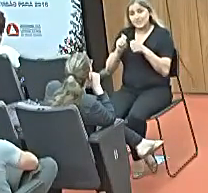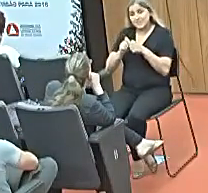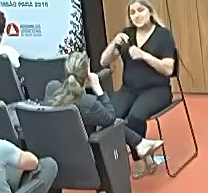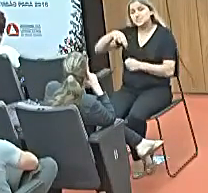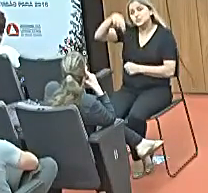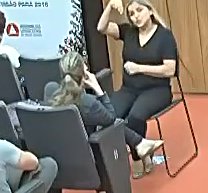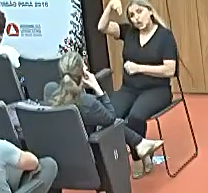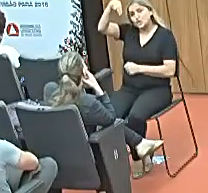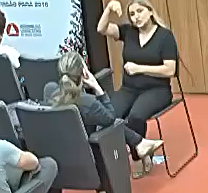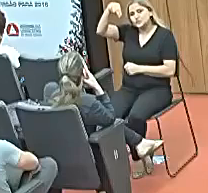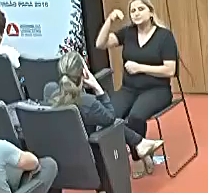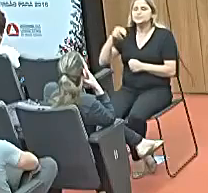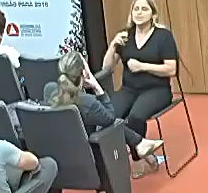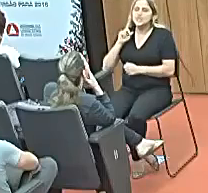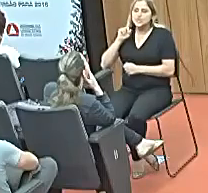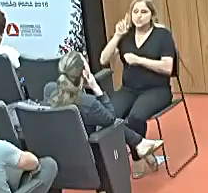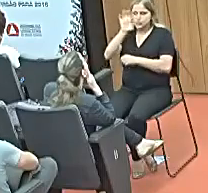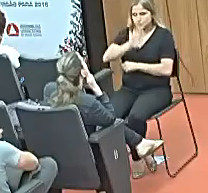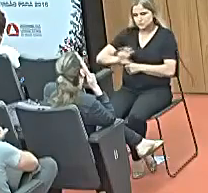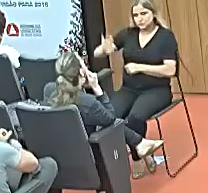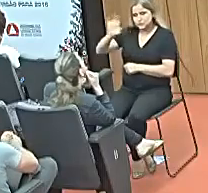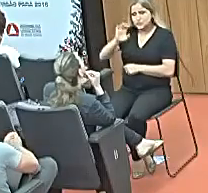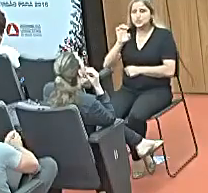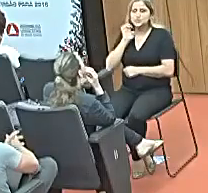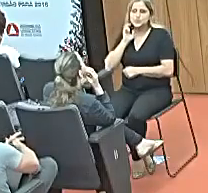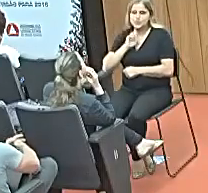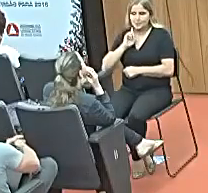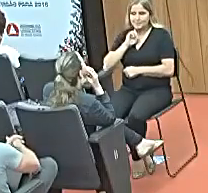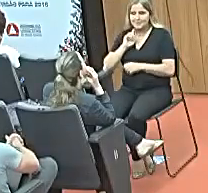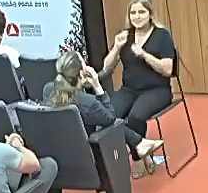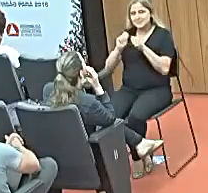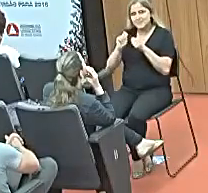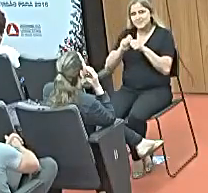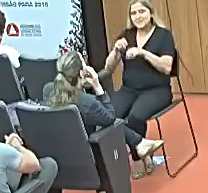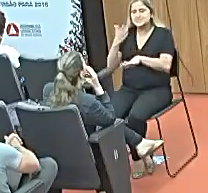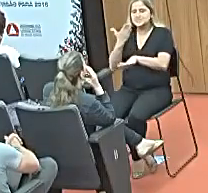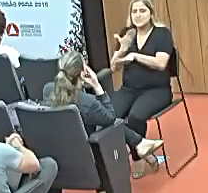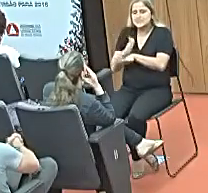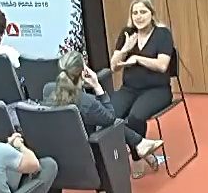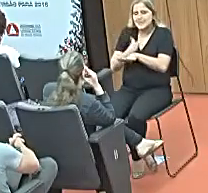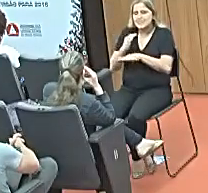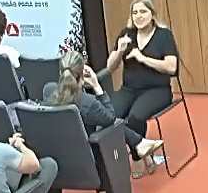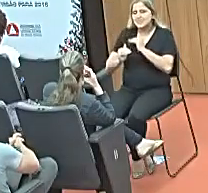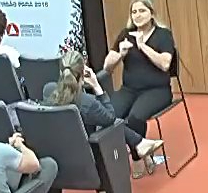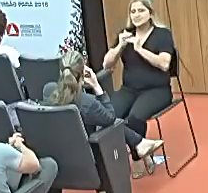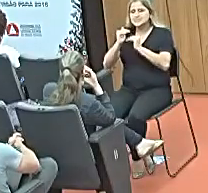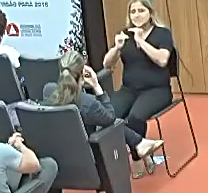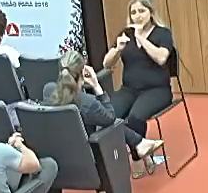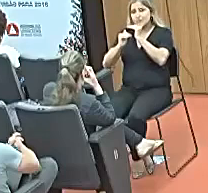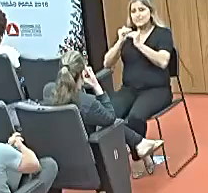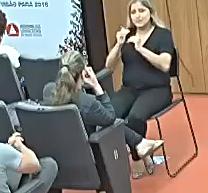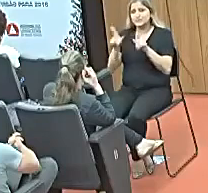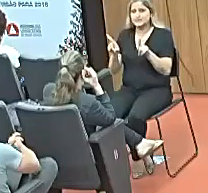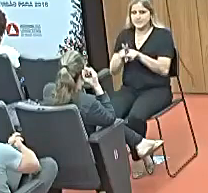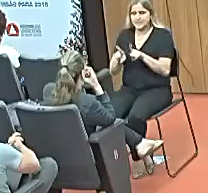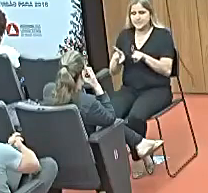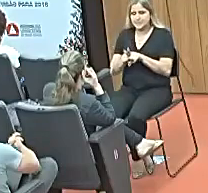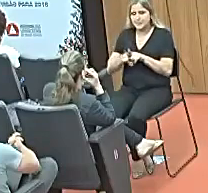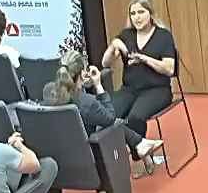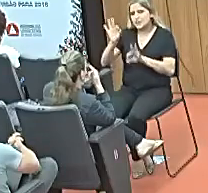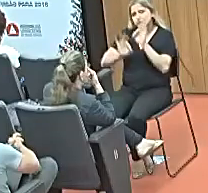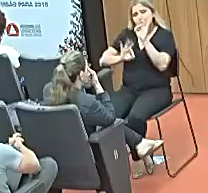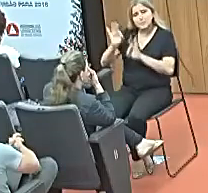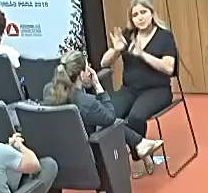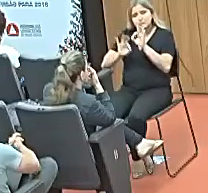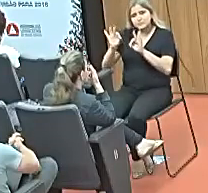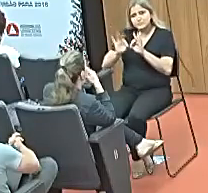nordeste está é também desenvolver essa que foi a proposta que foi trabalhado até não foi uma proposta coletiva